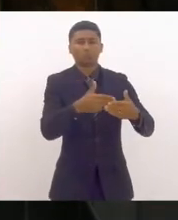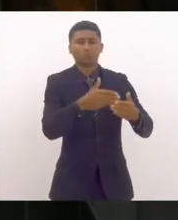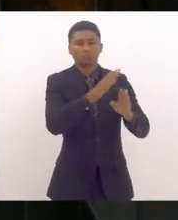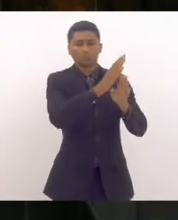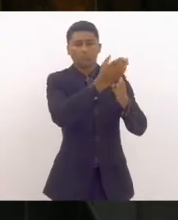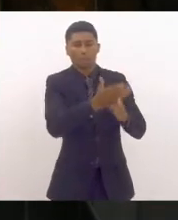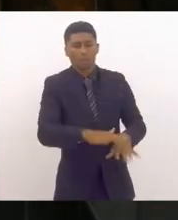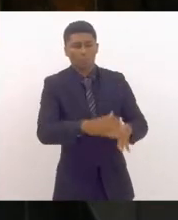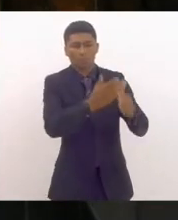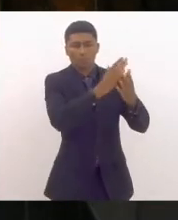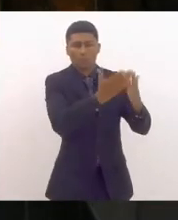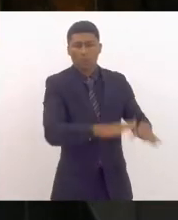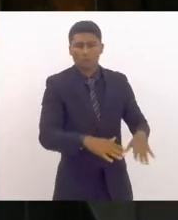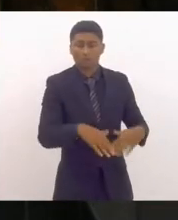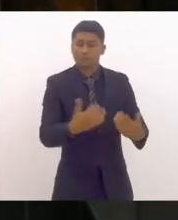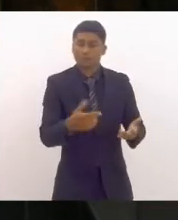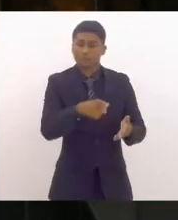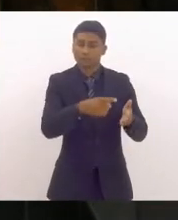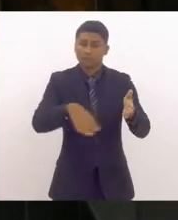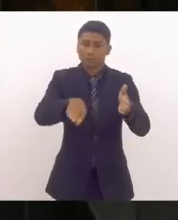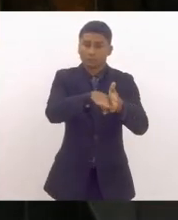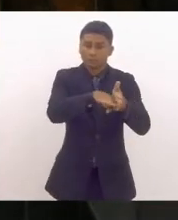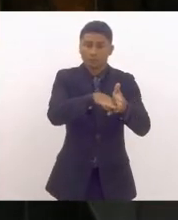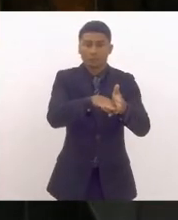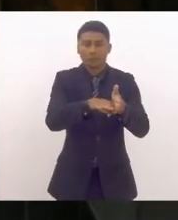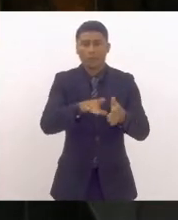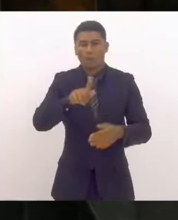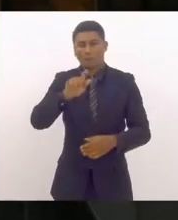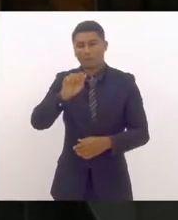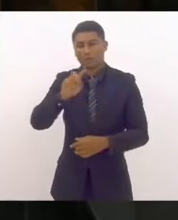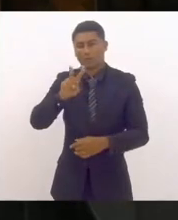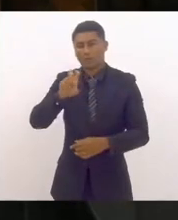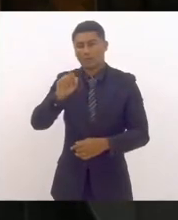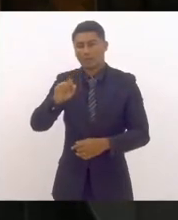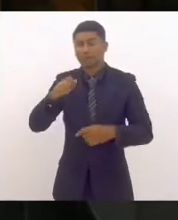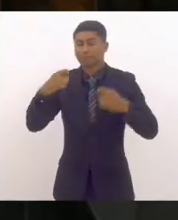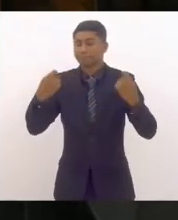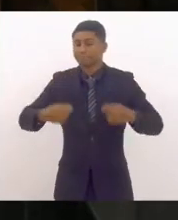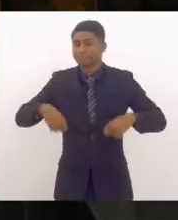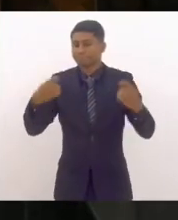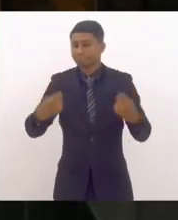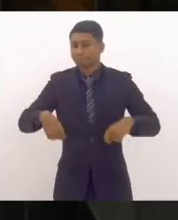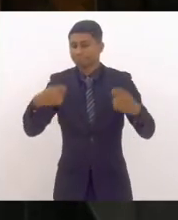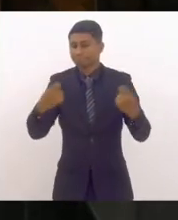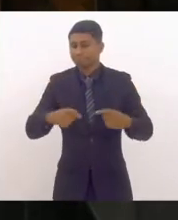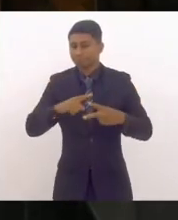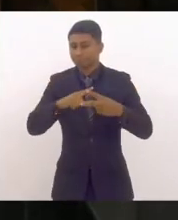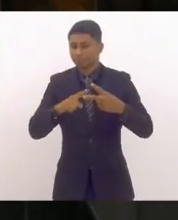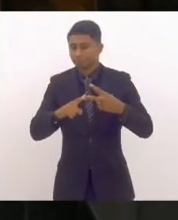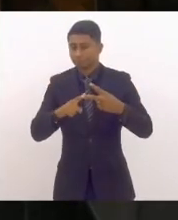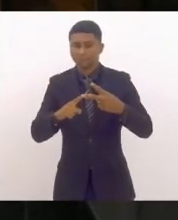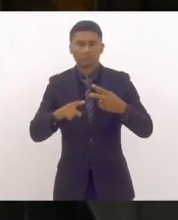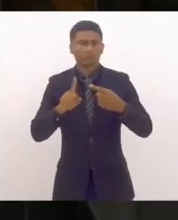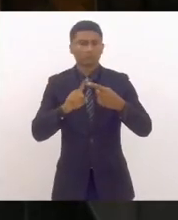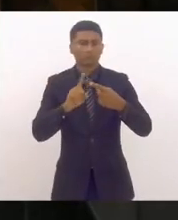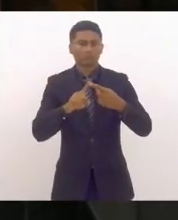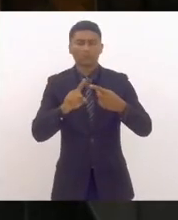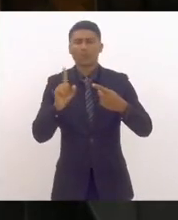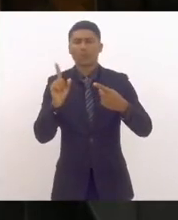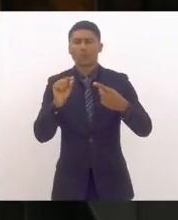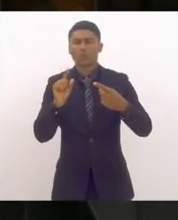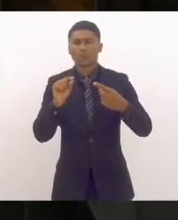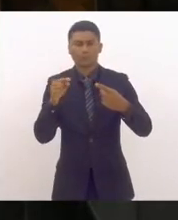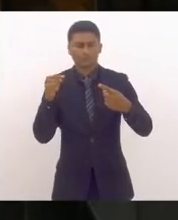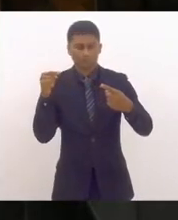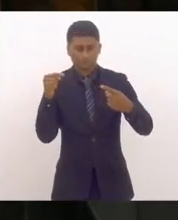star e da Gávea ela tem que ter dois estágios é você entrar com a recuperação estrutural